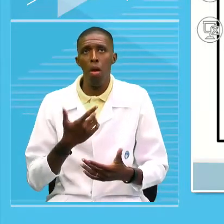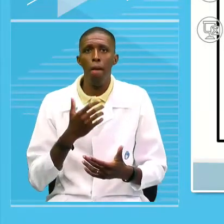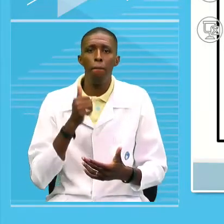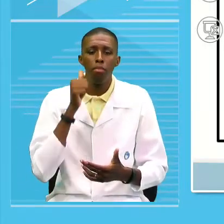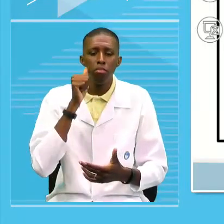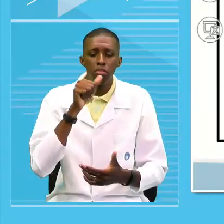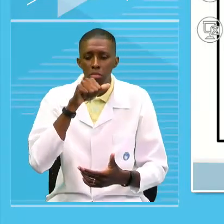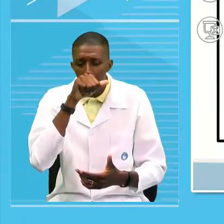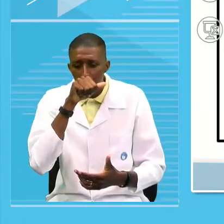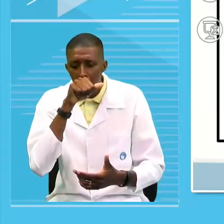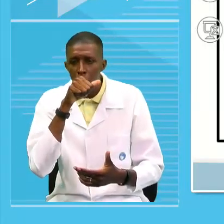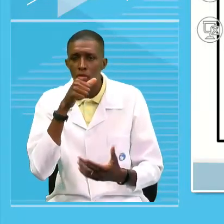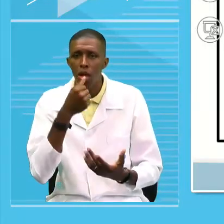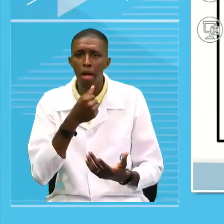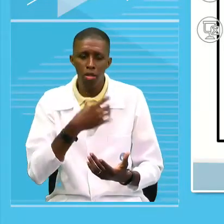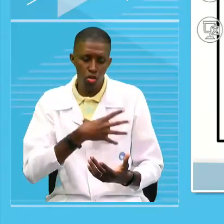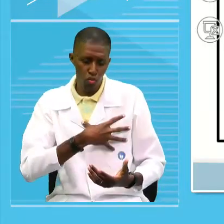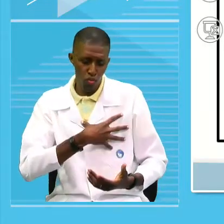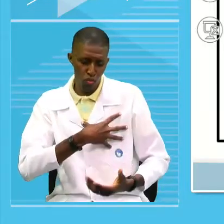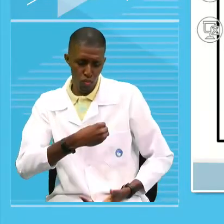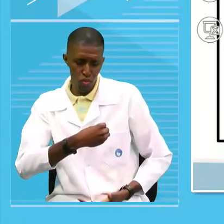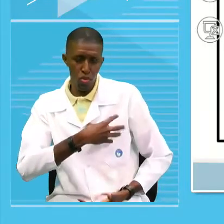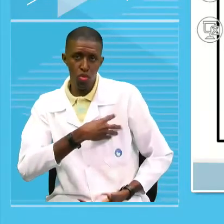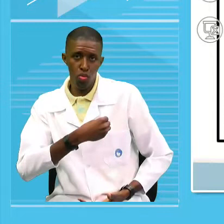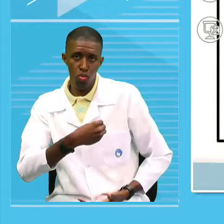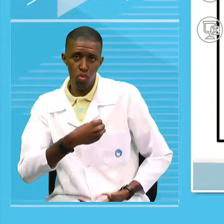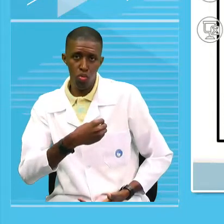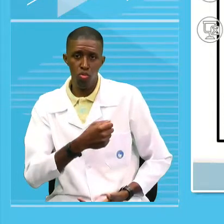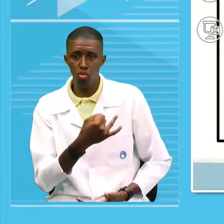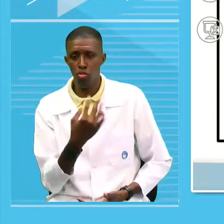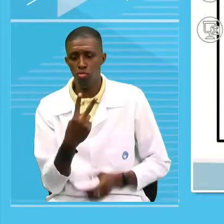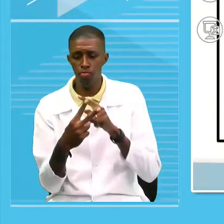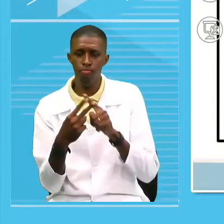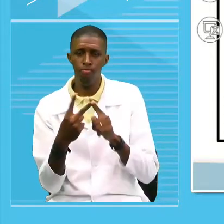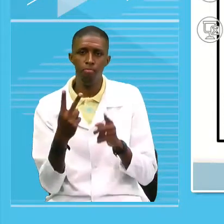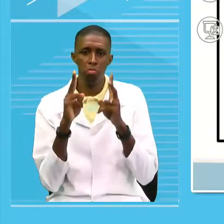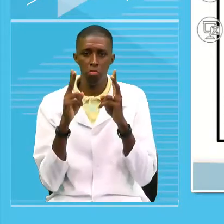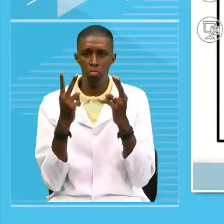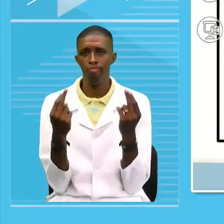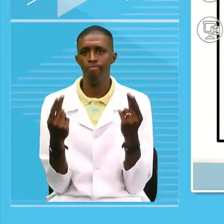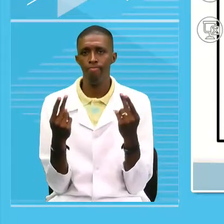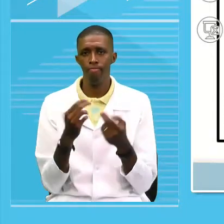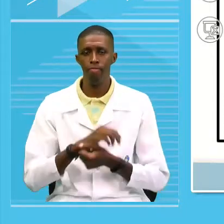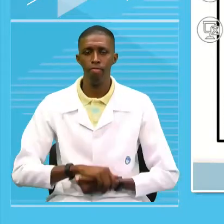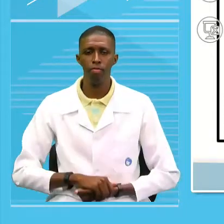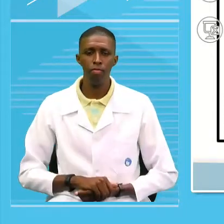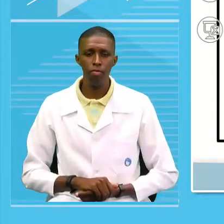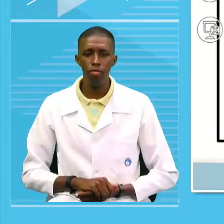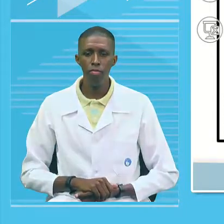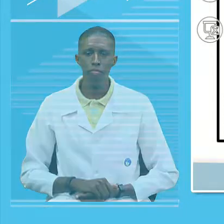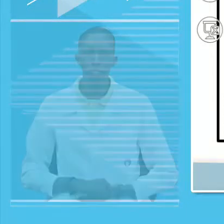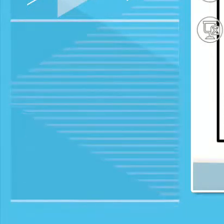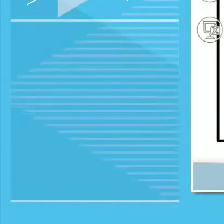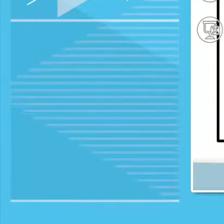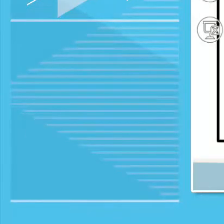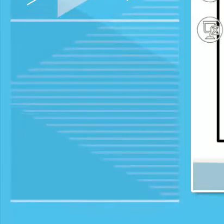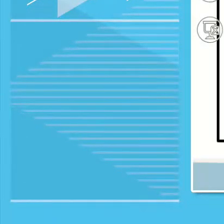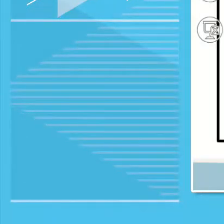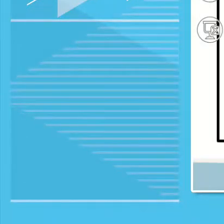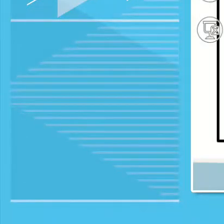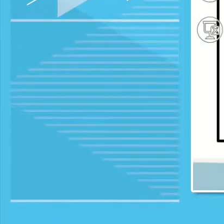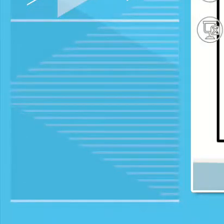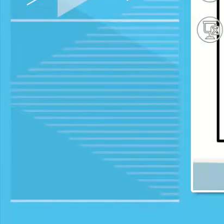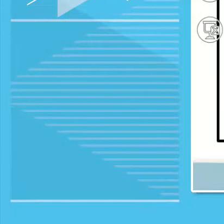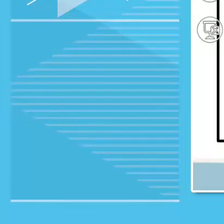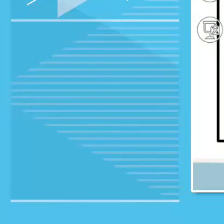professora e mesmo assim elas sendo gêmeos ou eram acho que era o meninos mesmo sendo gêmeos são